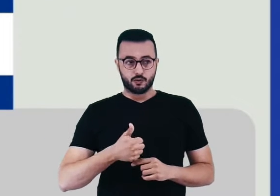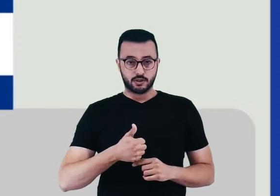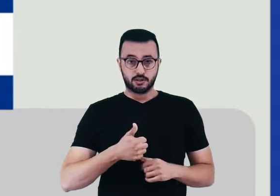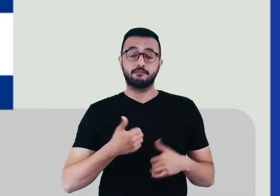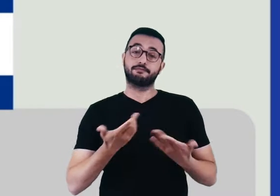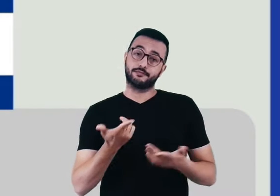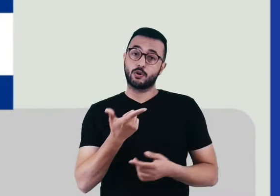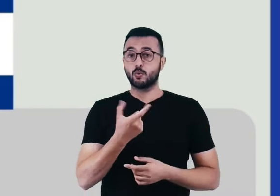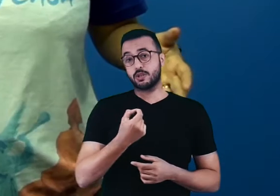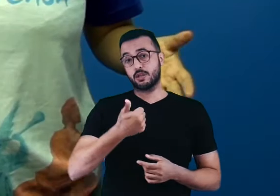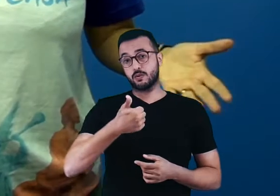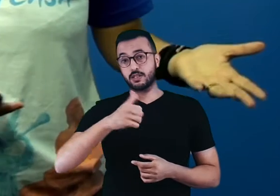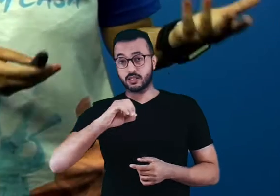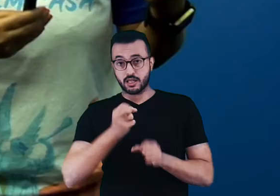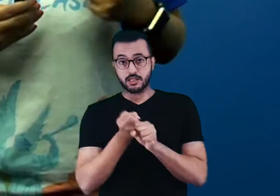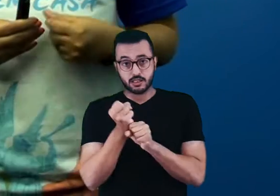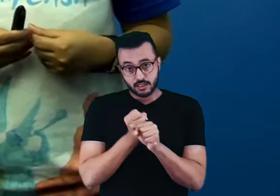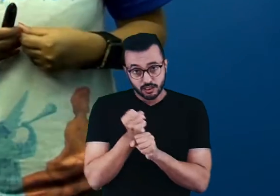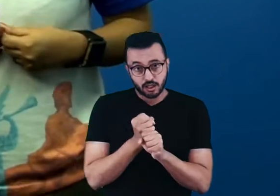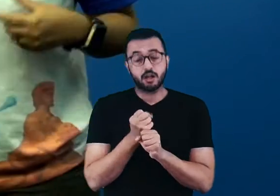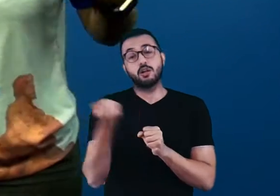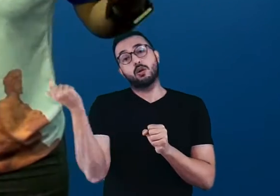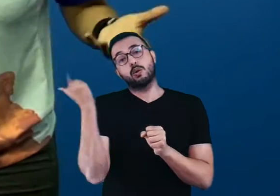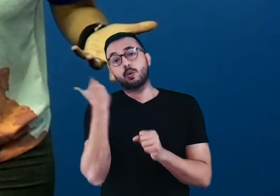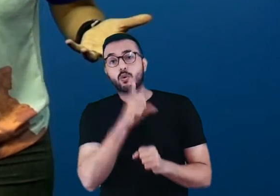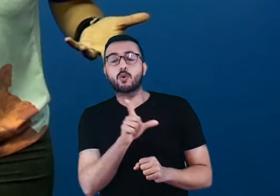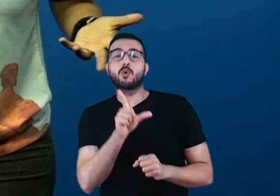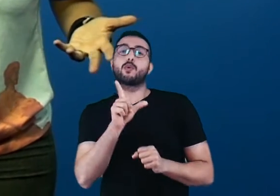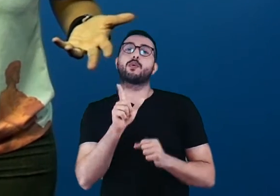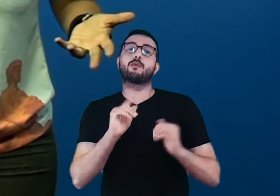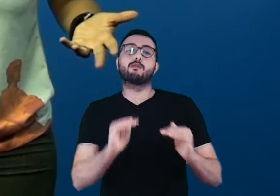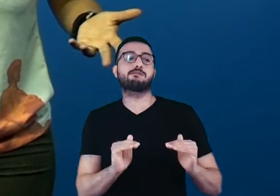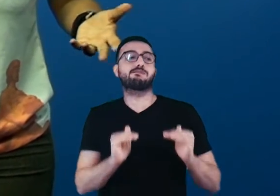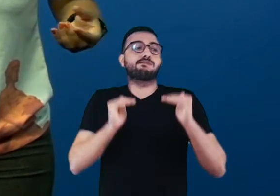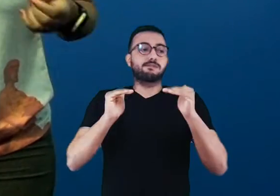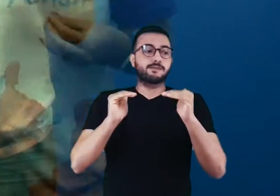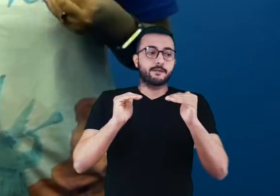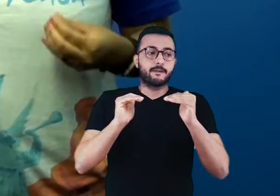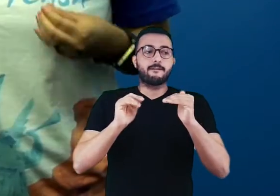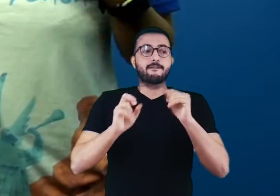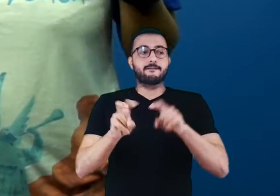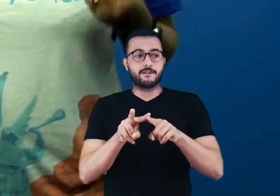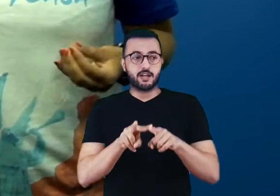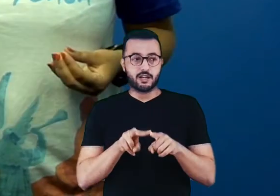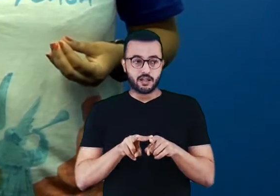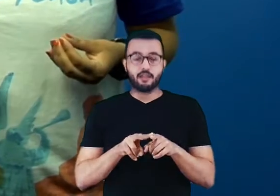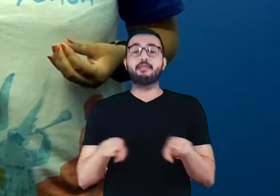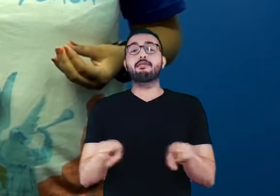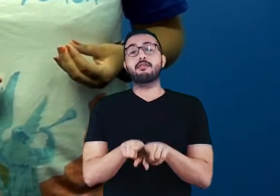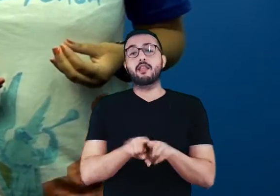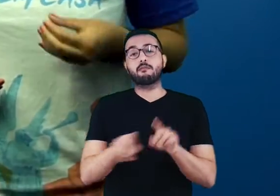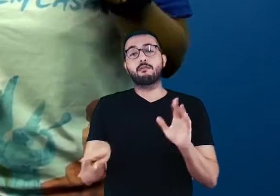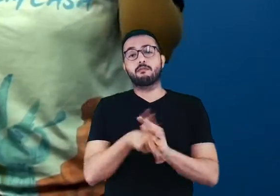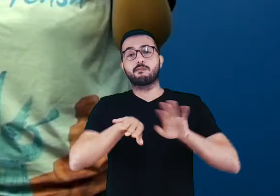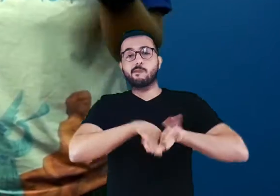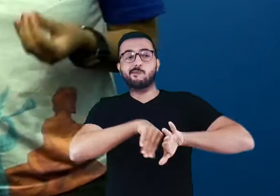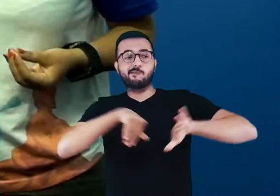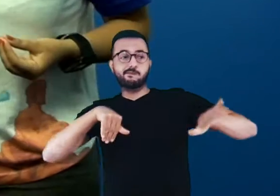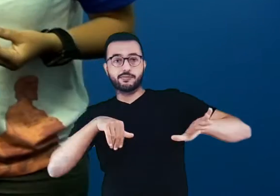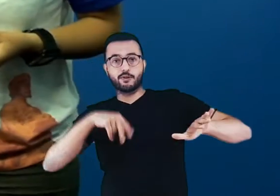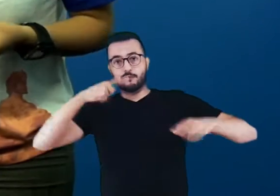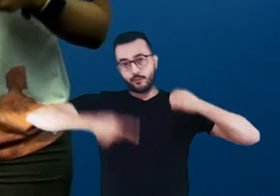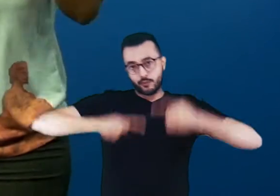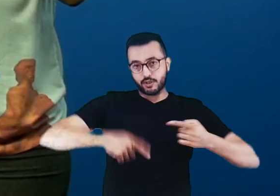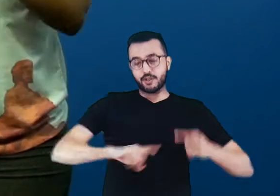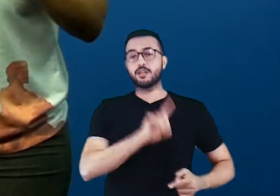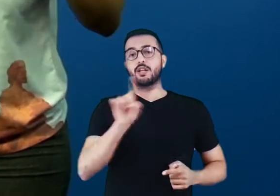seja, 210 anos, quando ela foi elevada, né, à categoria de vila, e a sua emancipação política foi no dia 6